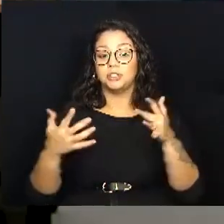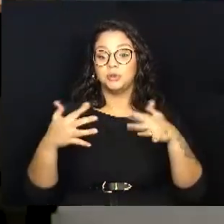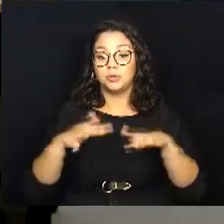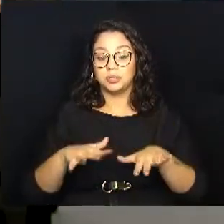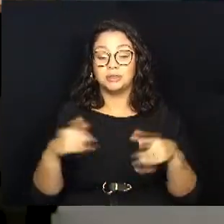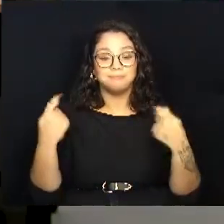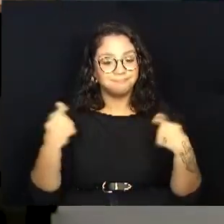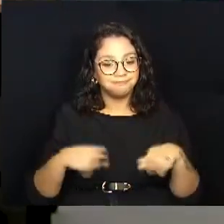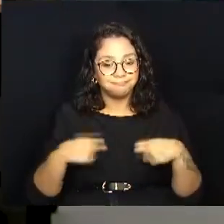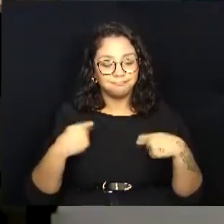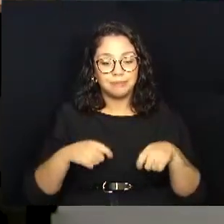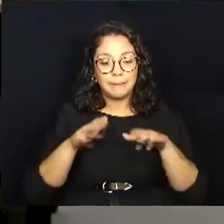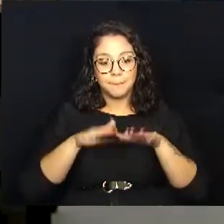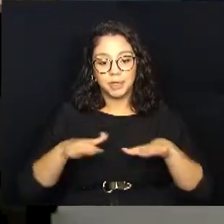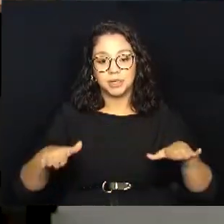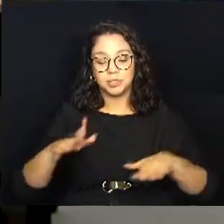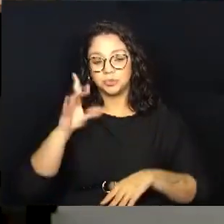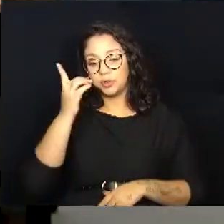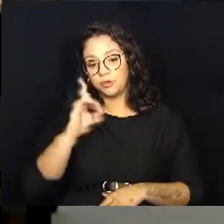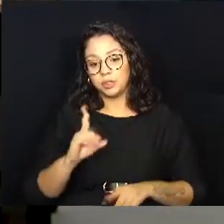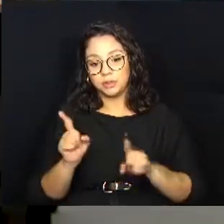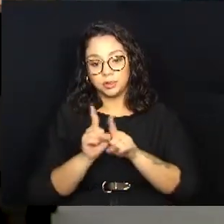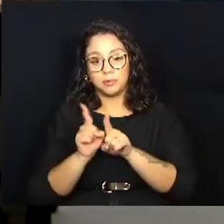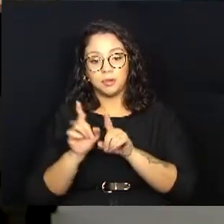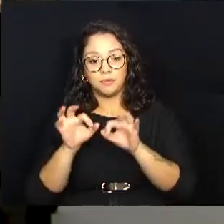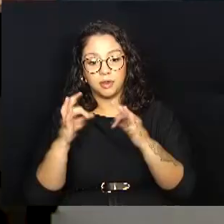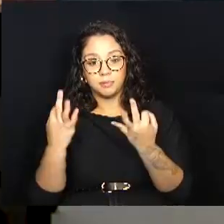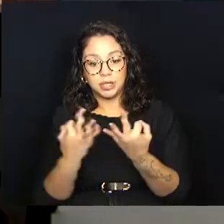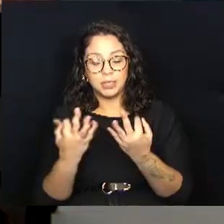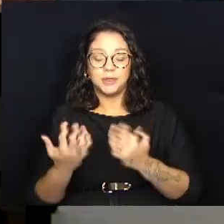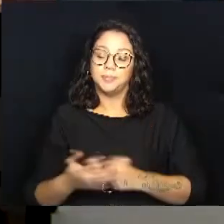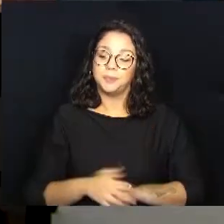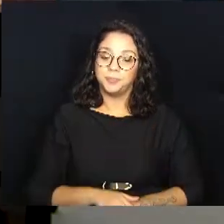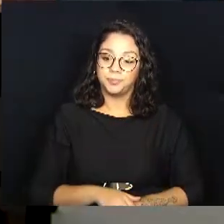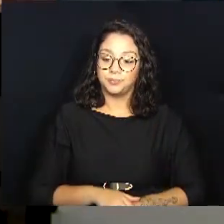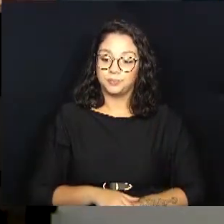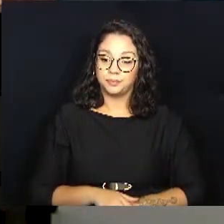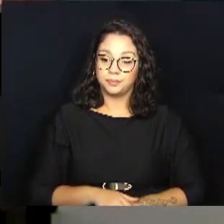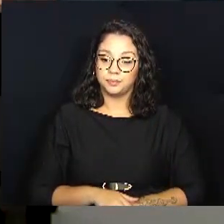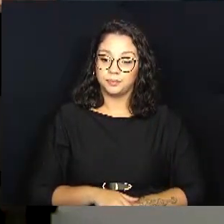brasileira de inclusão, e é uma necessidade para as crianças com deficiência e para as famílias.